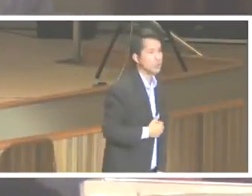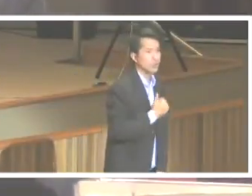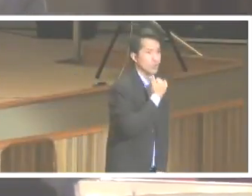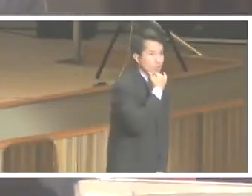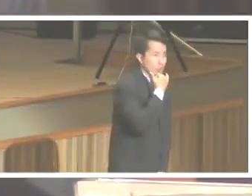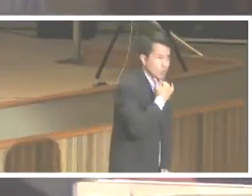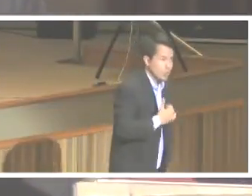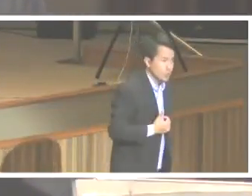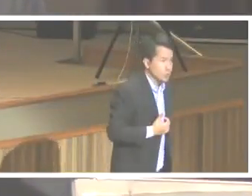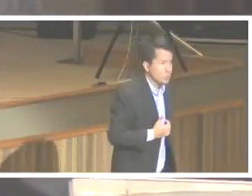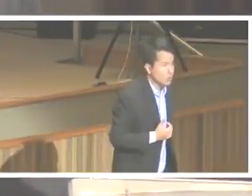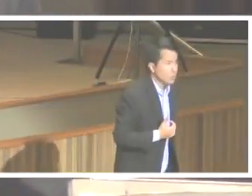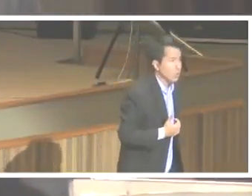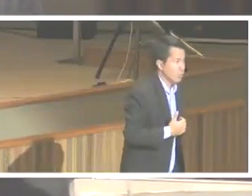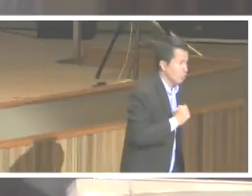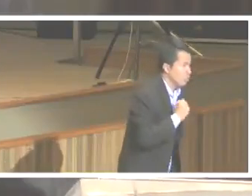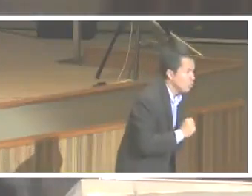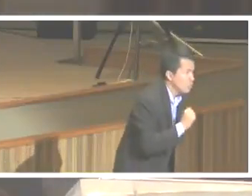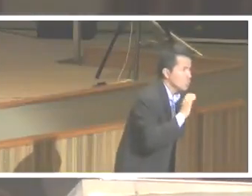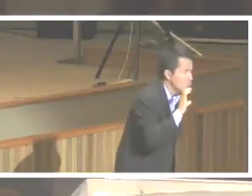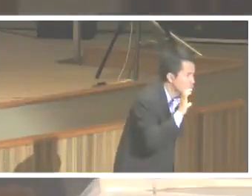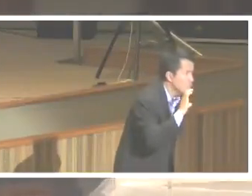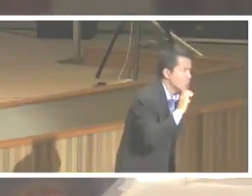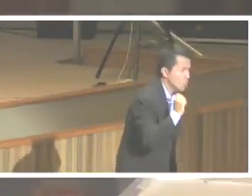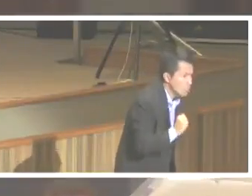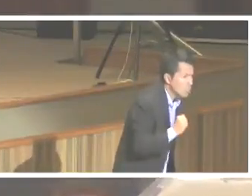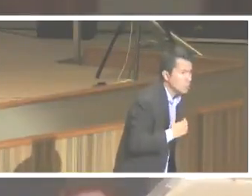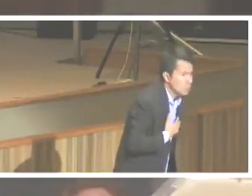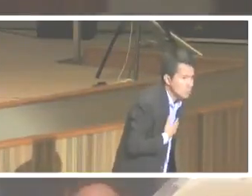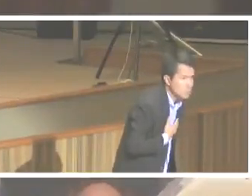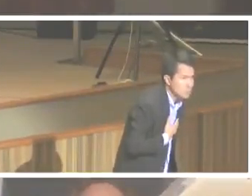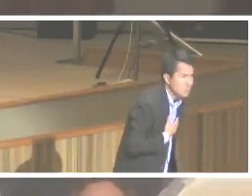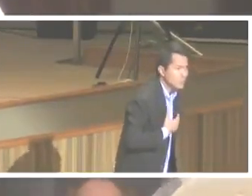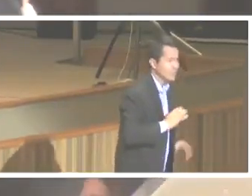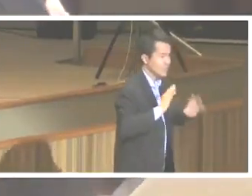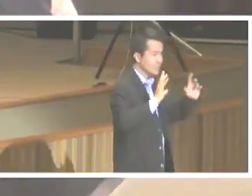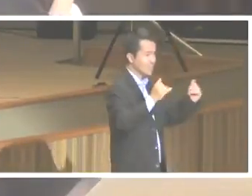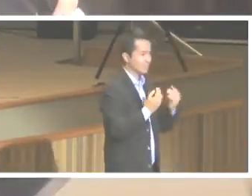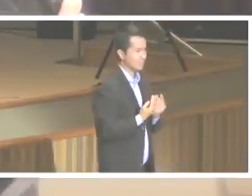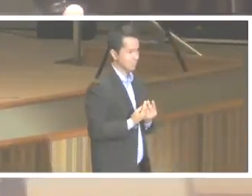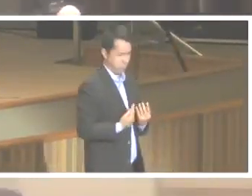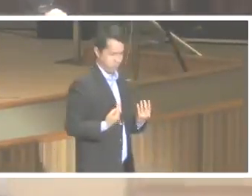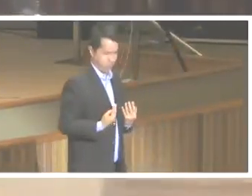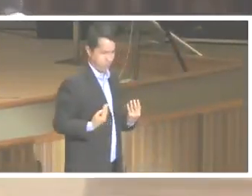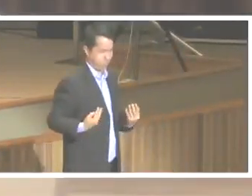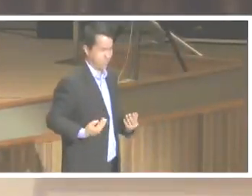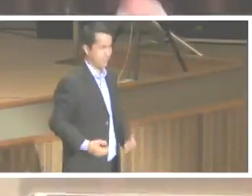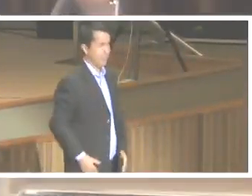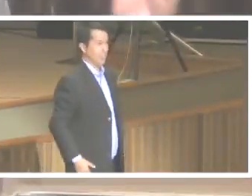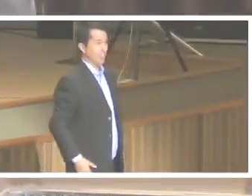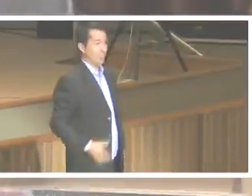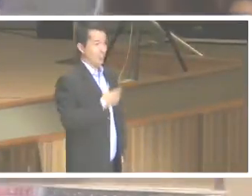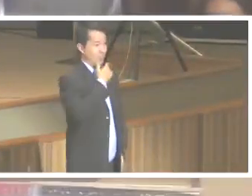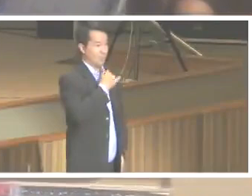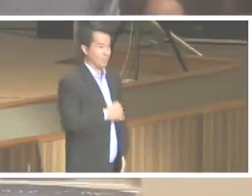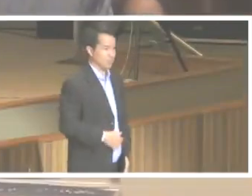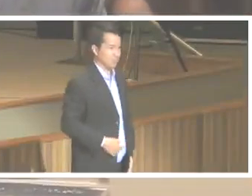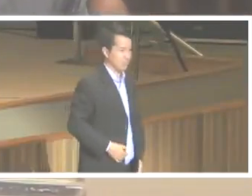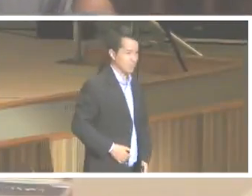deus lá na assembléia legislativa e lá com o conjunto da igreja do gabinete ele começou a cantar